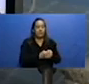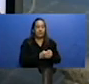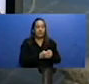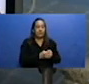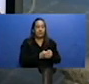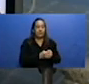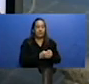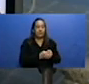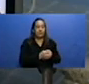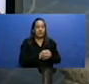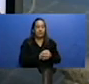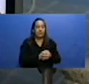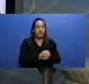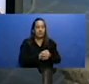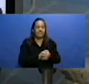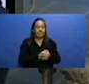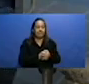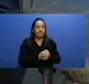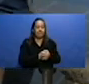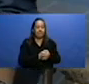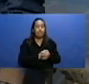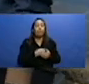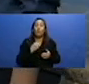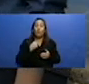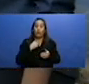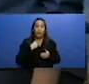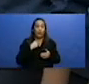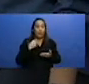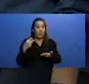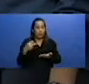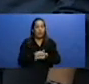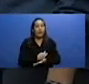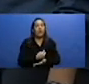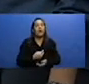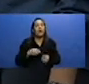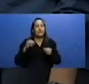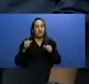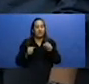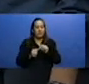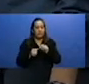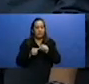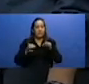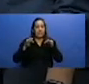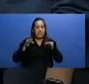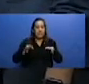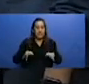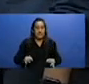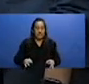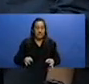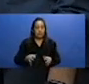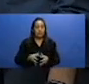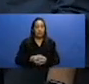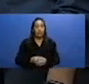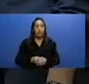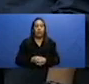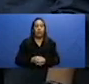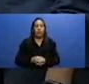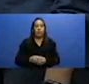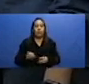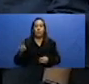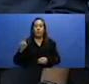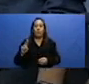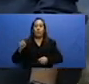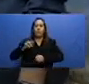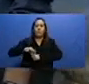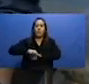até o número 2. Isso aqui não pode errar, tá bom? Vem, ó, com o seu dedinho, com a sua régua